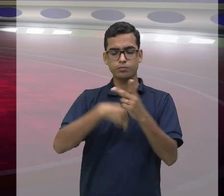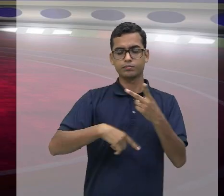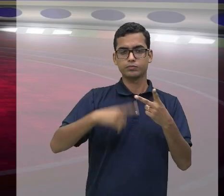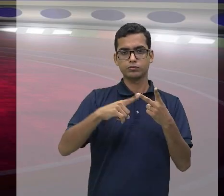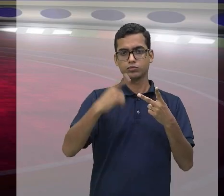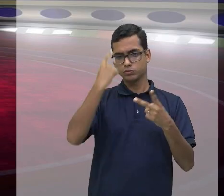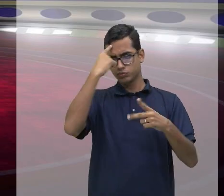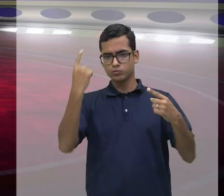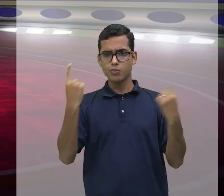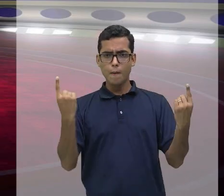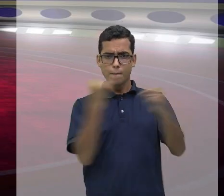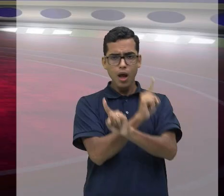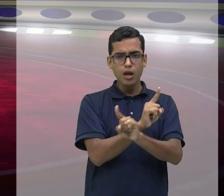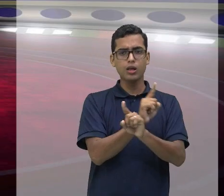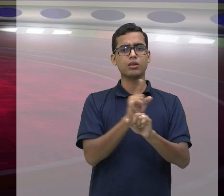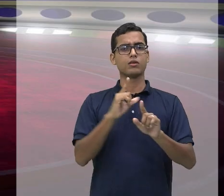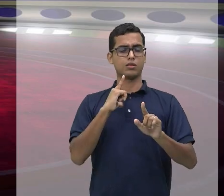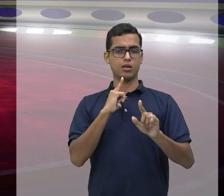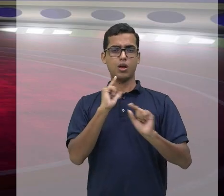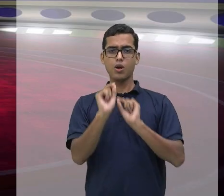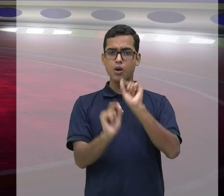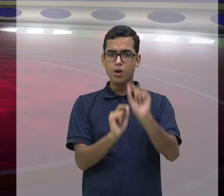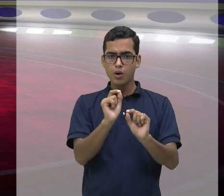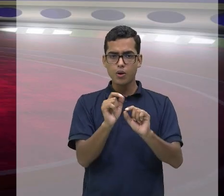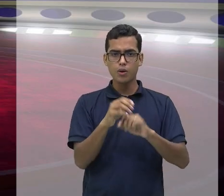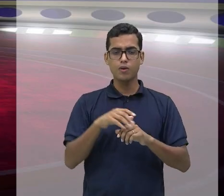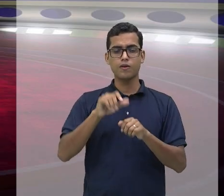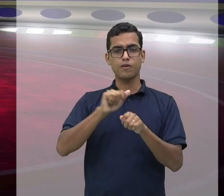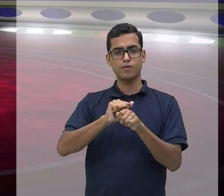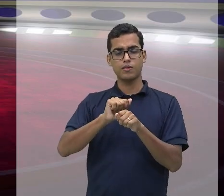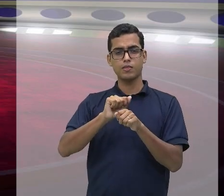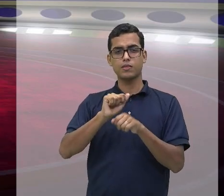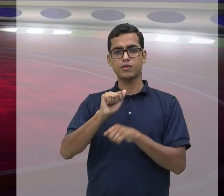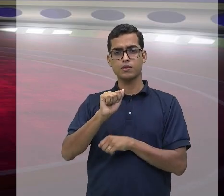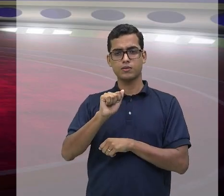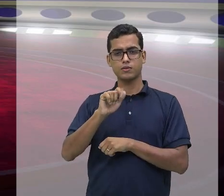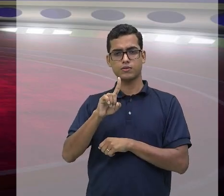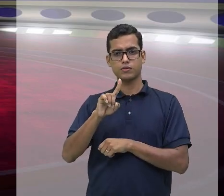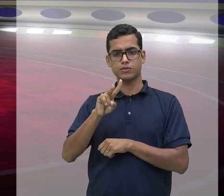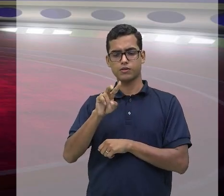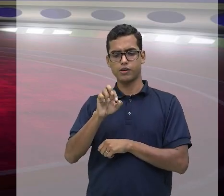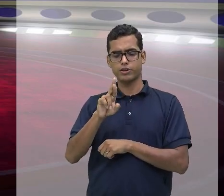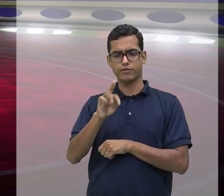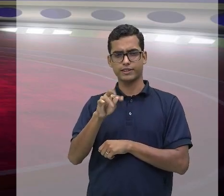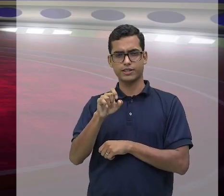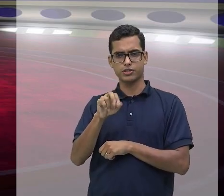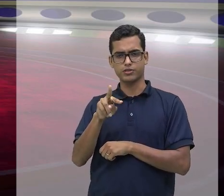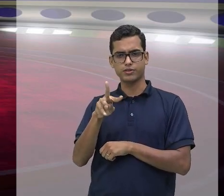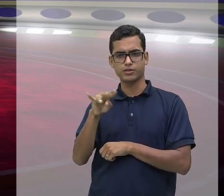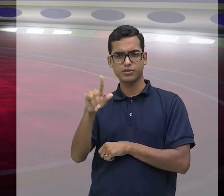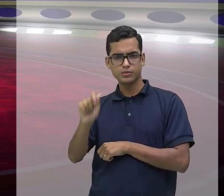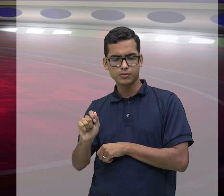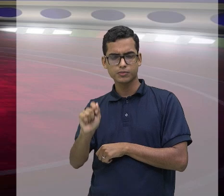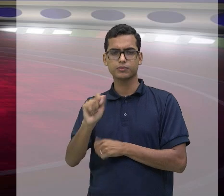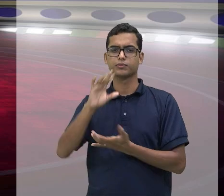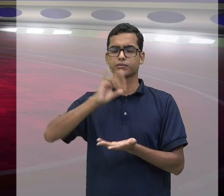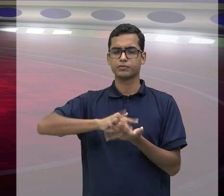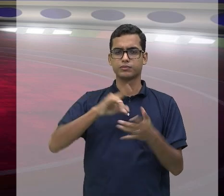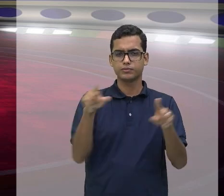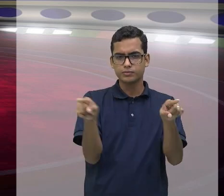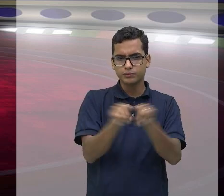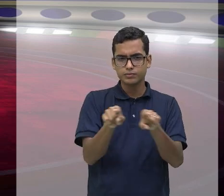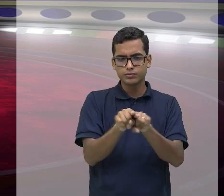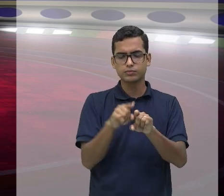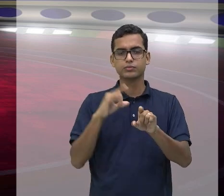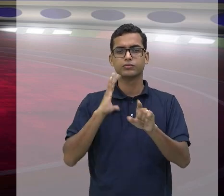falada anteriormente, ela vai ter sua classificação como adversativa. E assim por diante. É o papel que elas desempenham dentro do